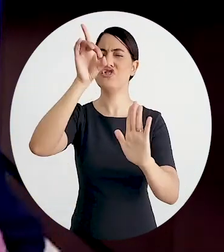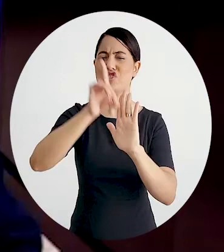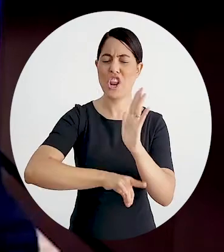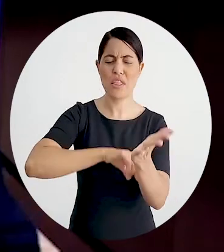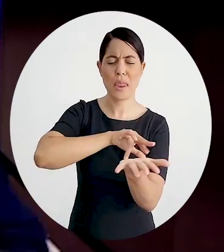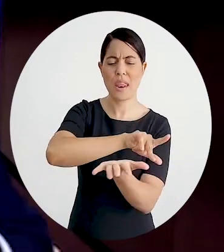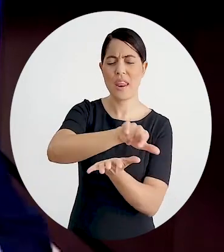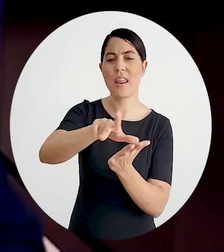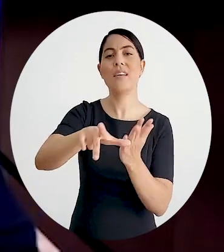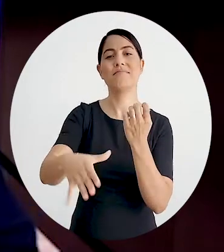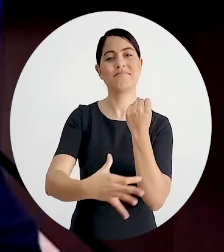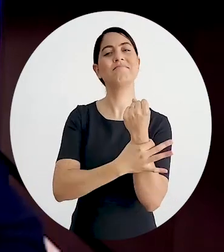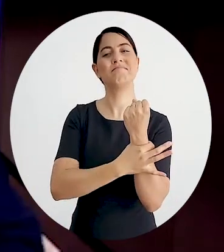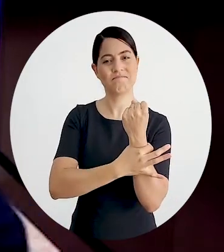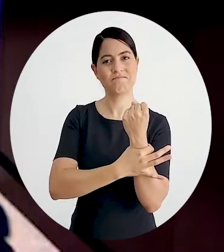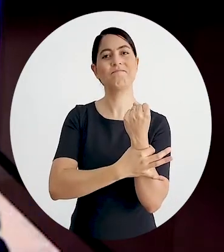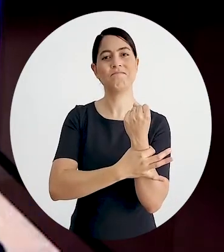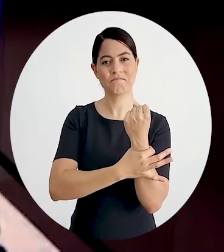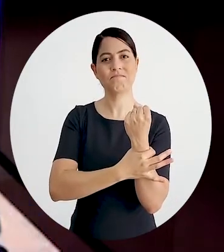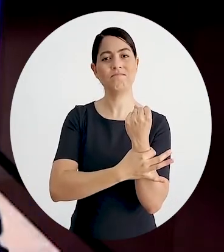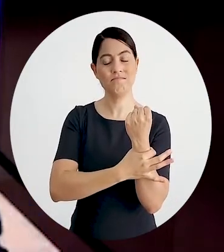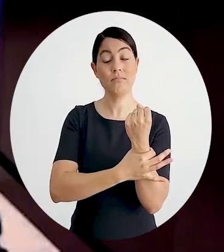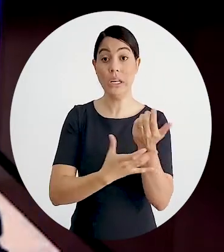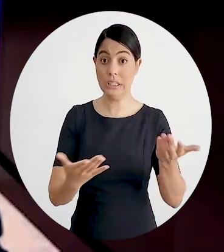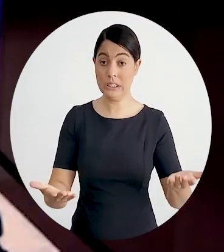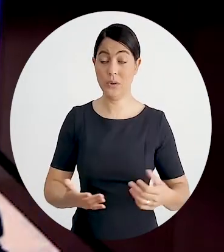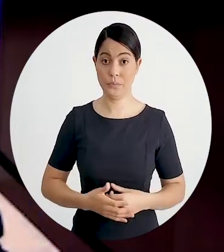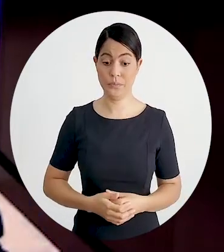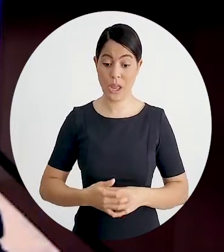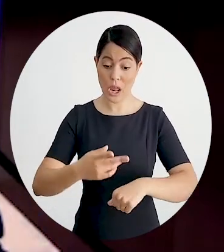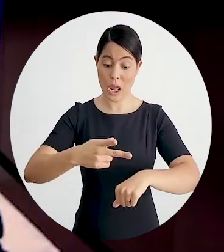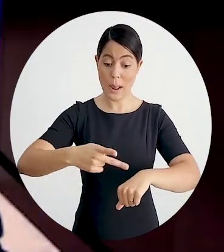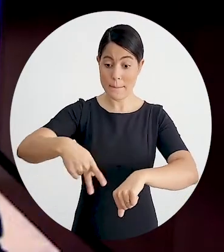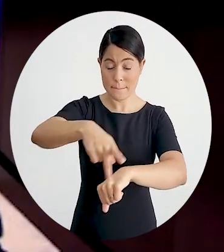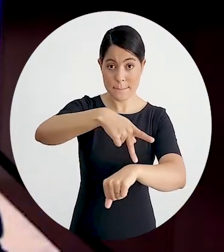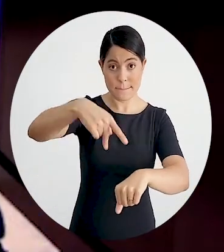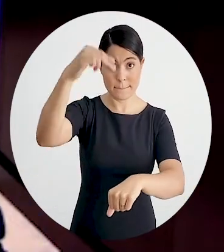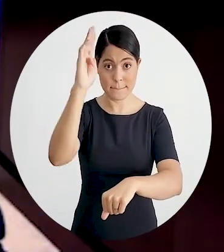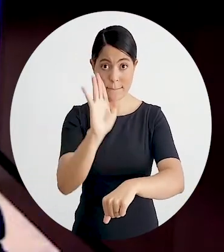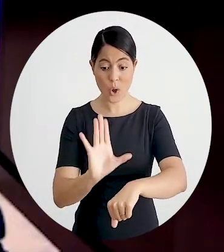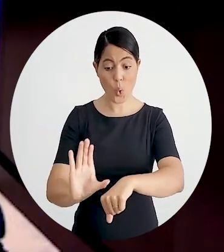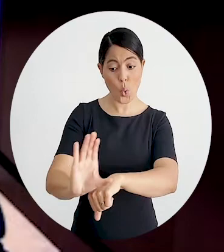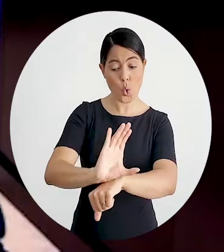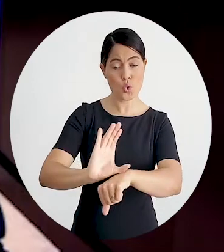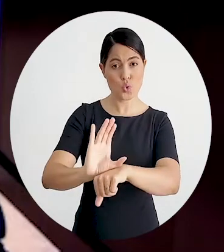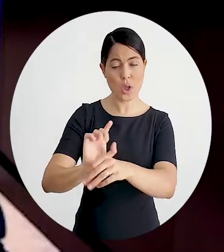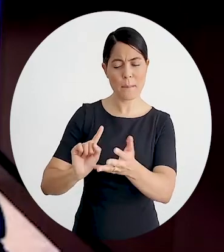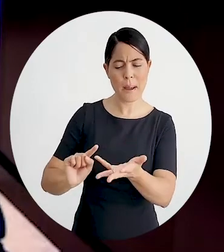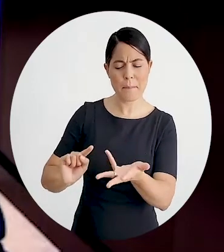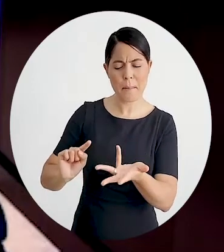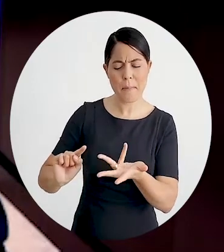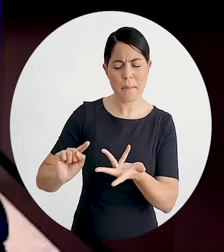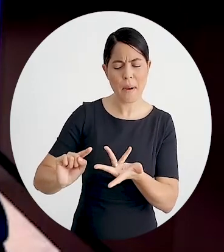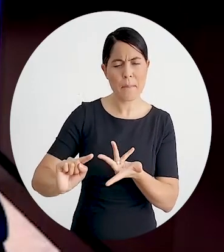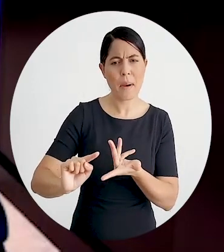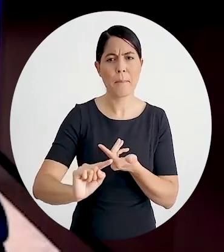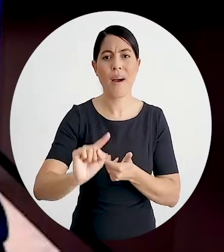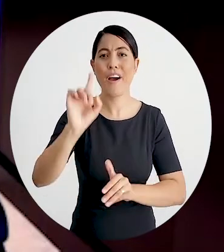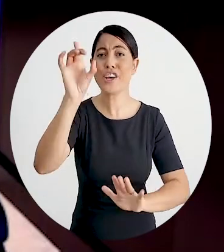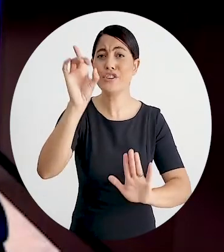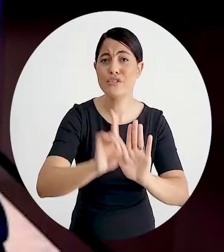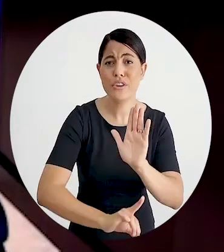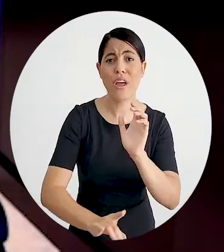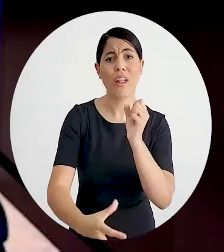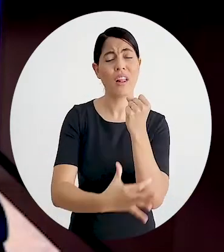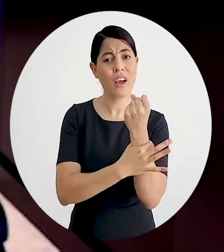de direitos. Então, uma Constituição como a brasileira, que possui esse rol muito expressivo de